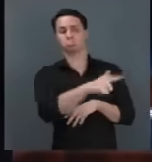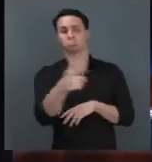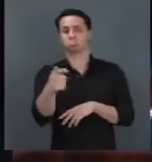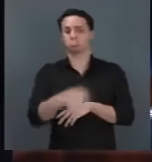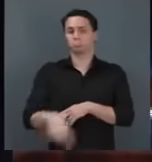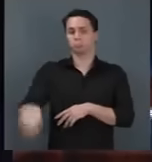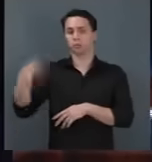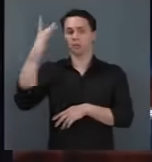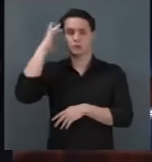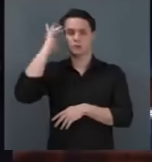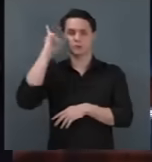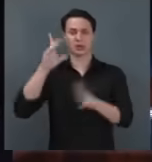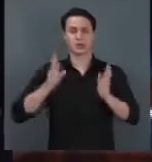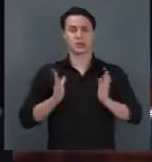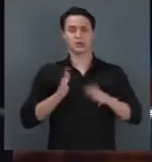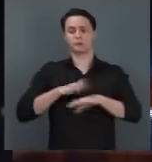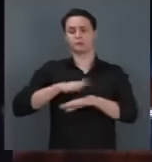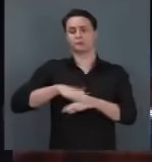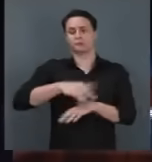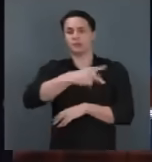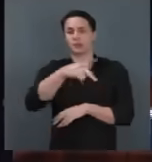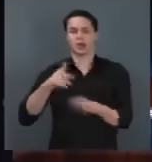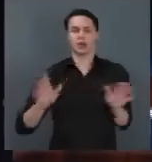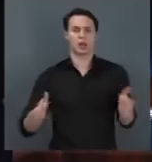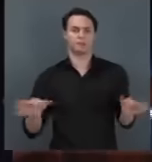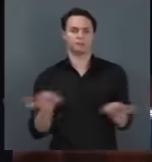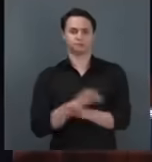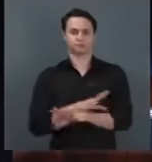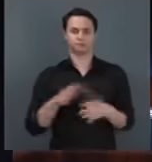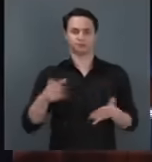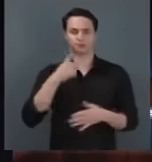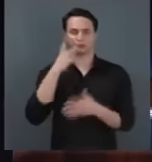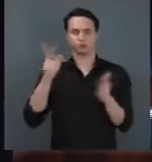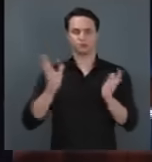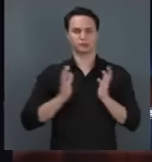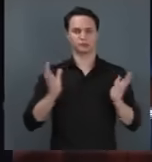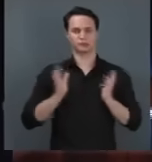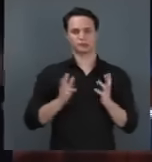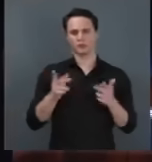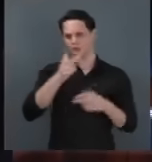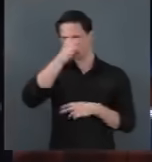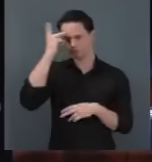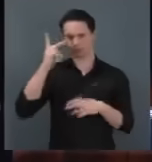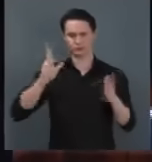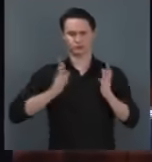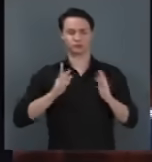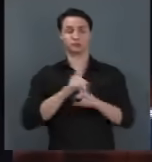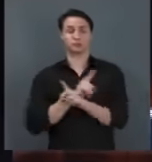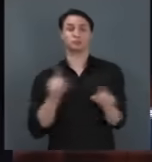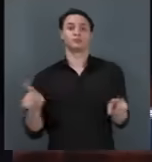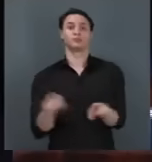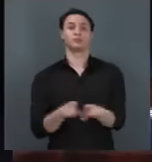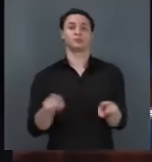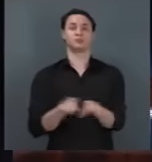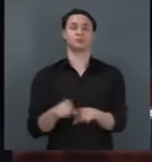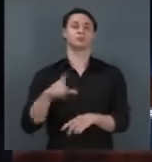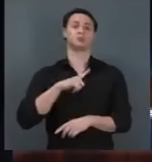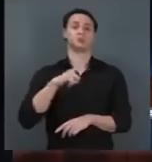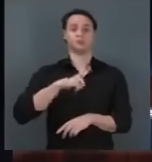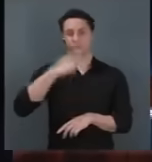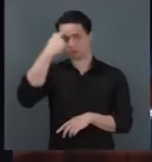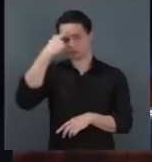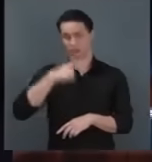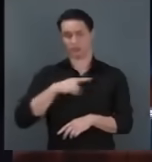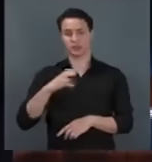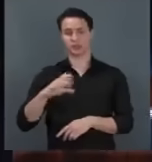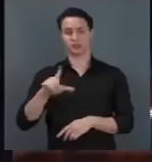acham que a riqueza deles sem comentar cada mais. Quando eu estou falando em riqueza, estou falando em super rico, não estou falando as pessoas de classe média, ou que